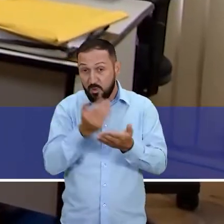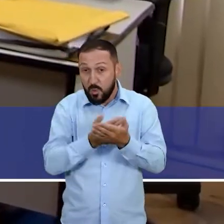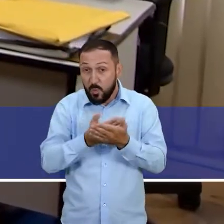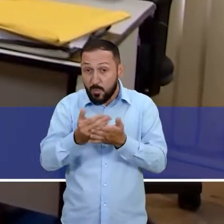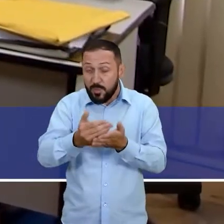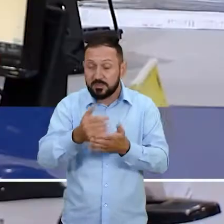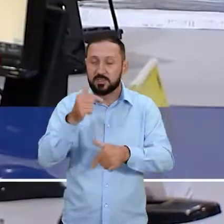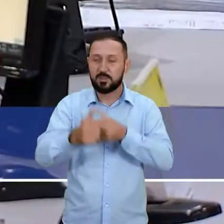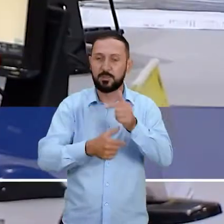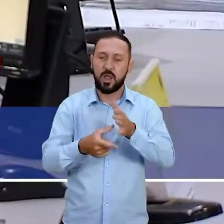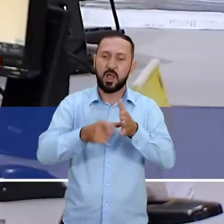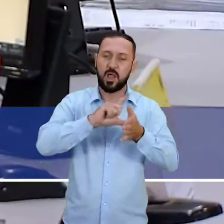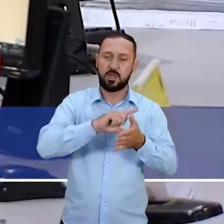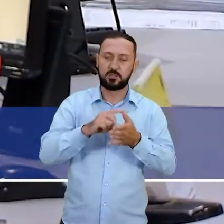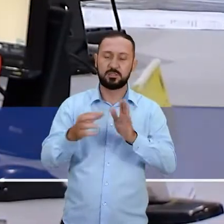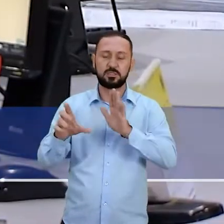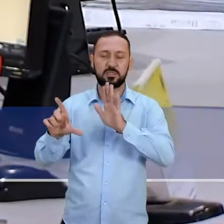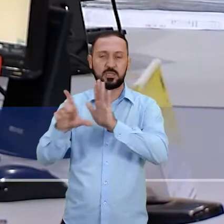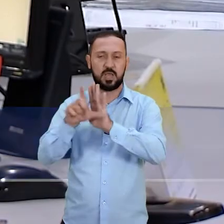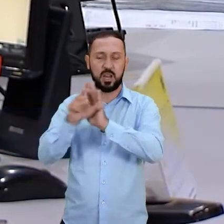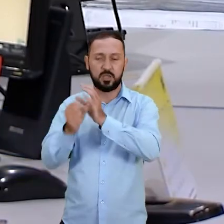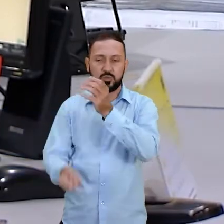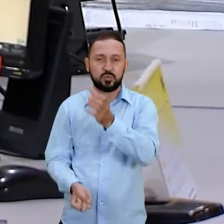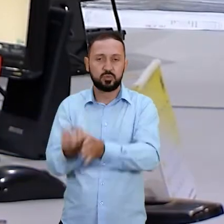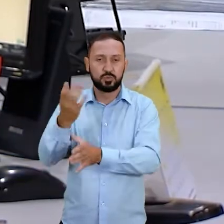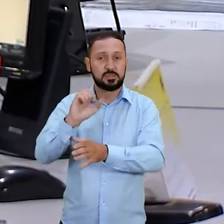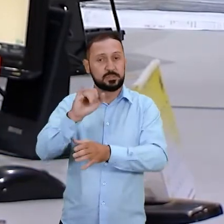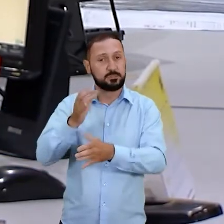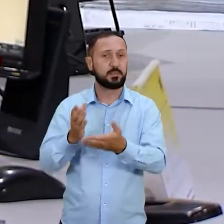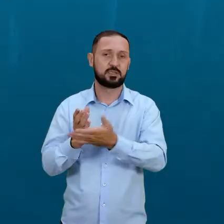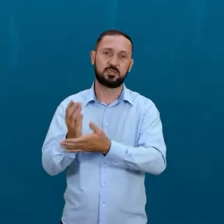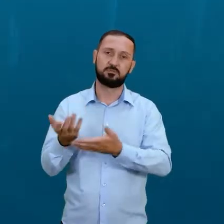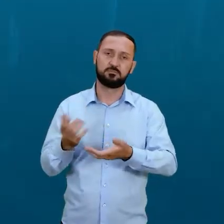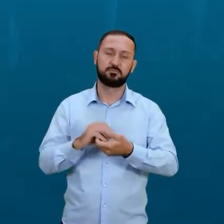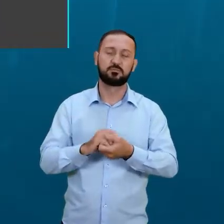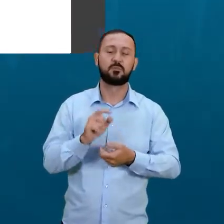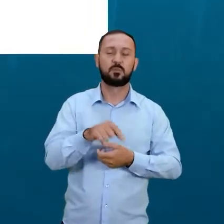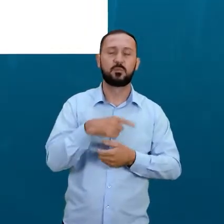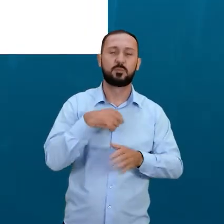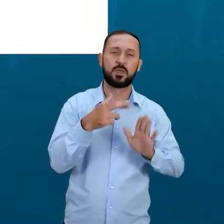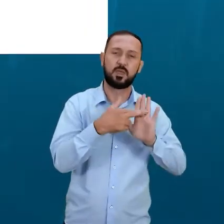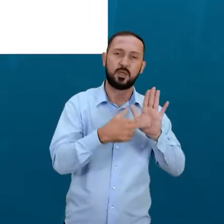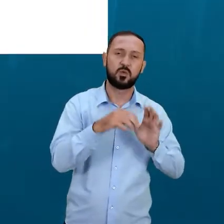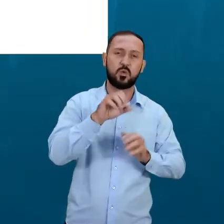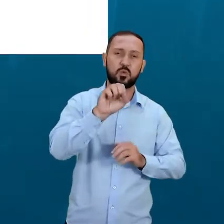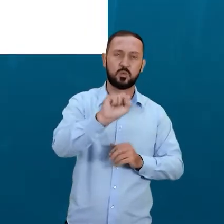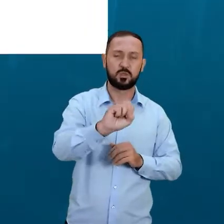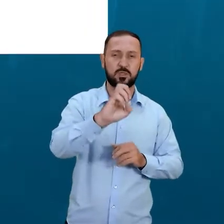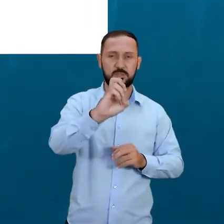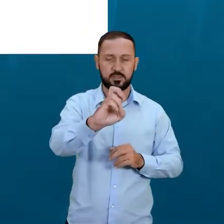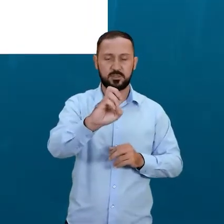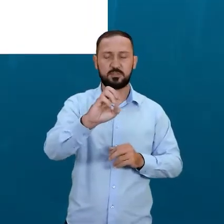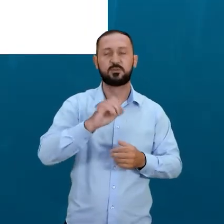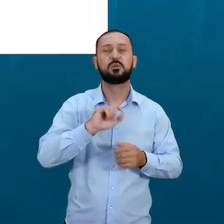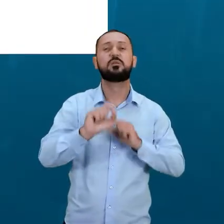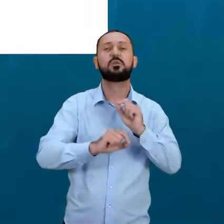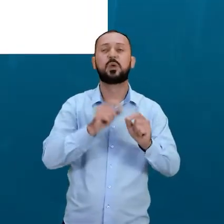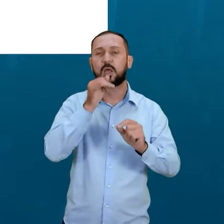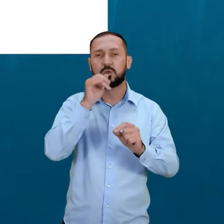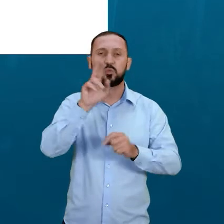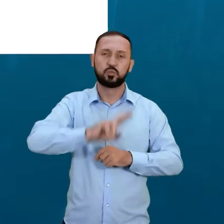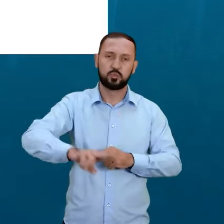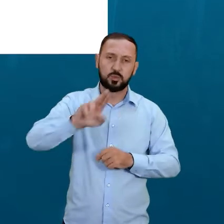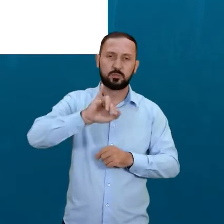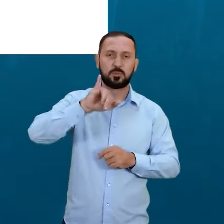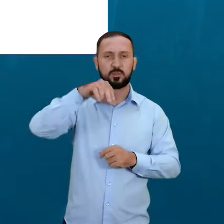no serviço público antes da vigência da reforma, caso ela seja aprovada. Uma é a regra 8595, também utilizada